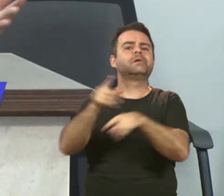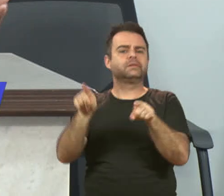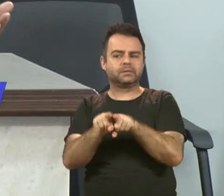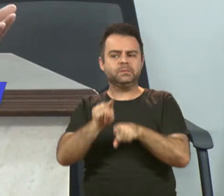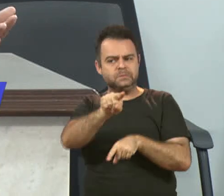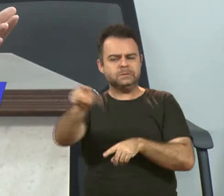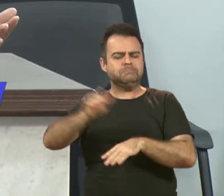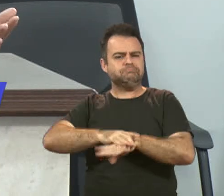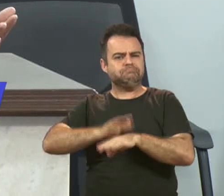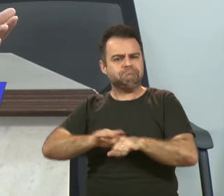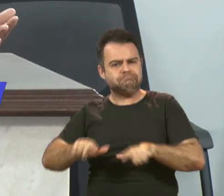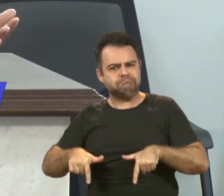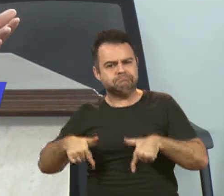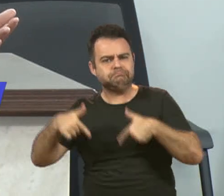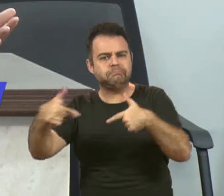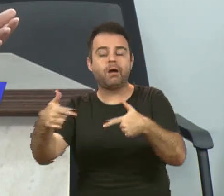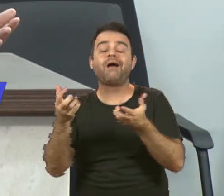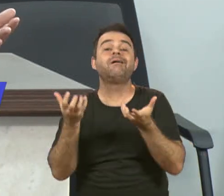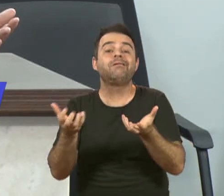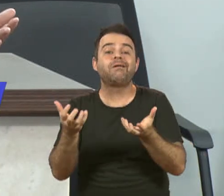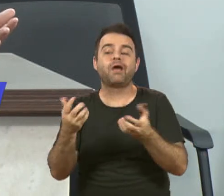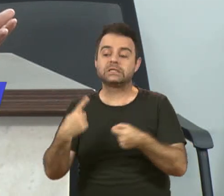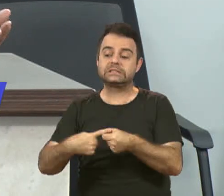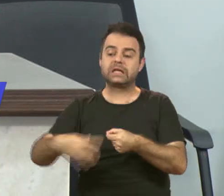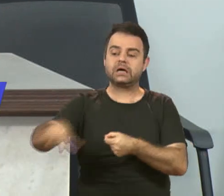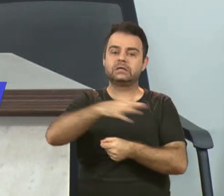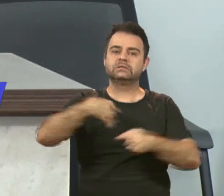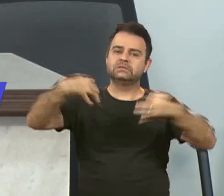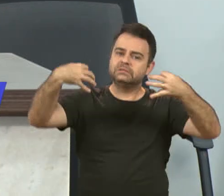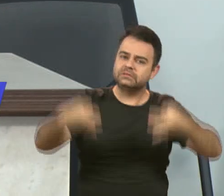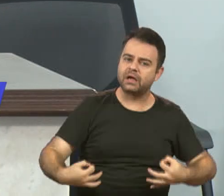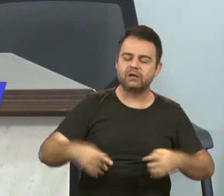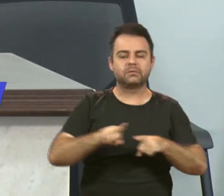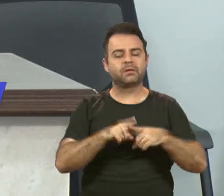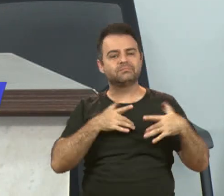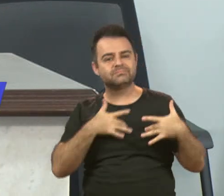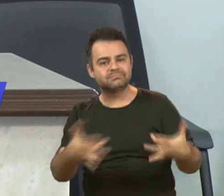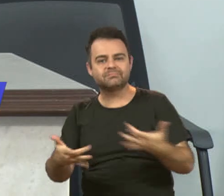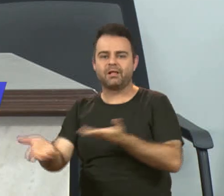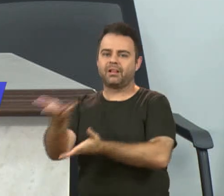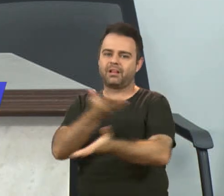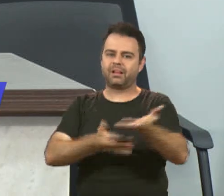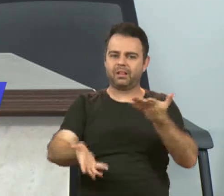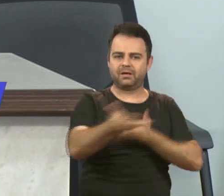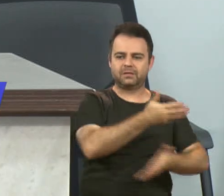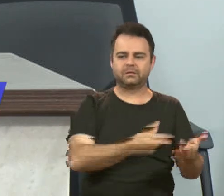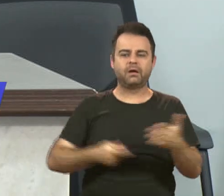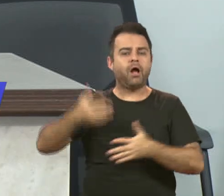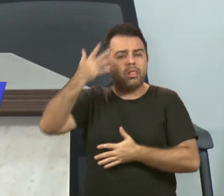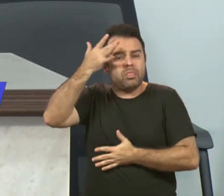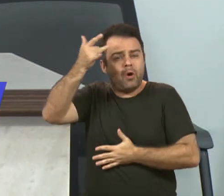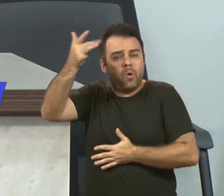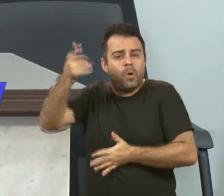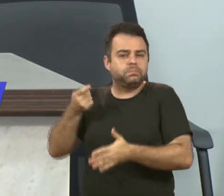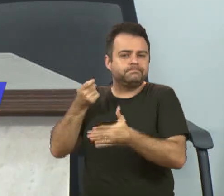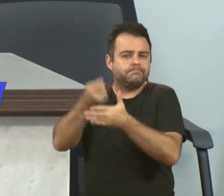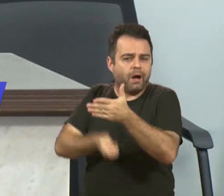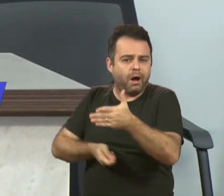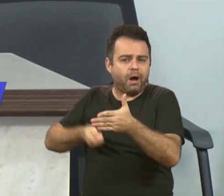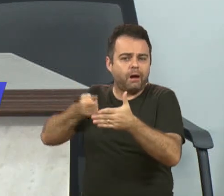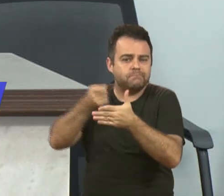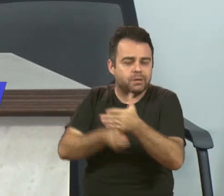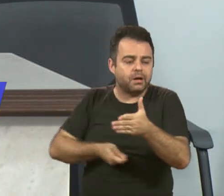dedicam-se à construção de uma cidade mais justa e solidária. Suas lutas diárias, permeadas por desafios estruturais,